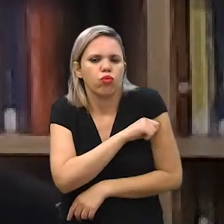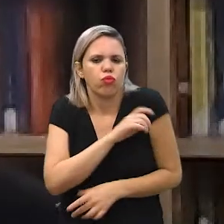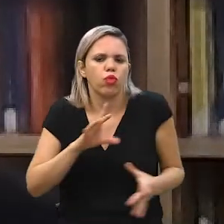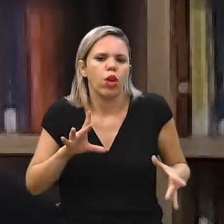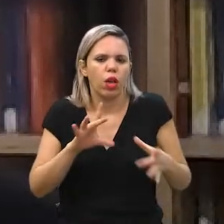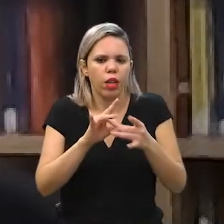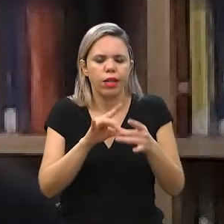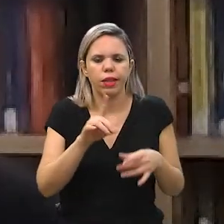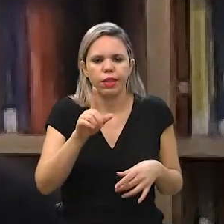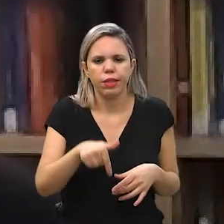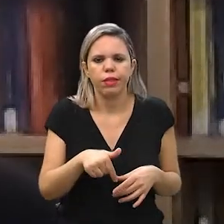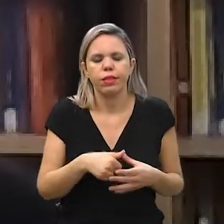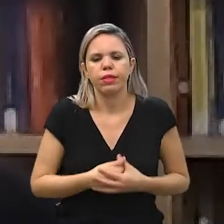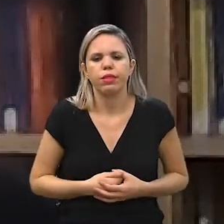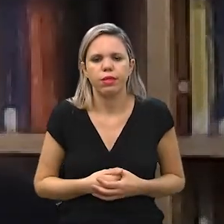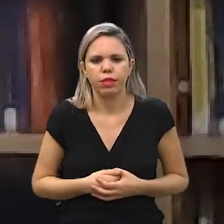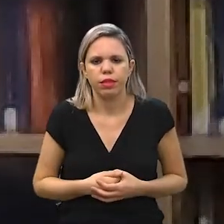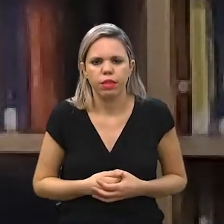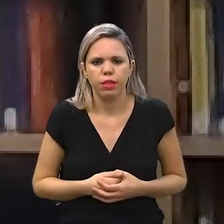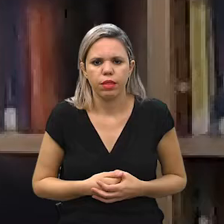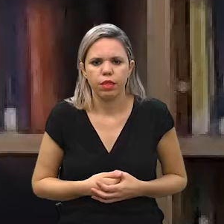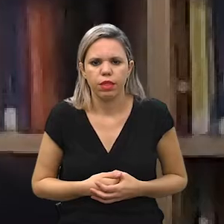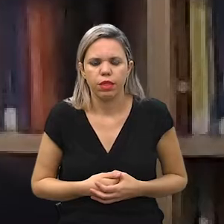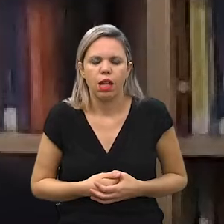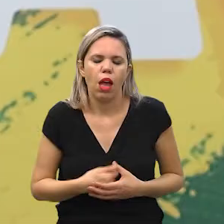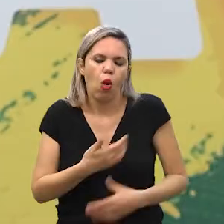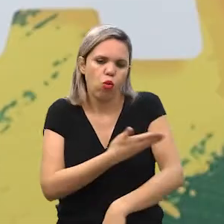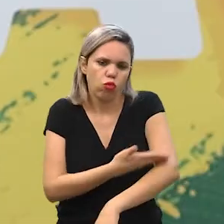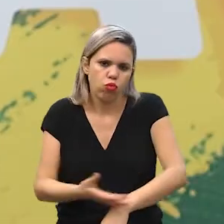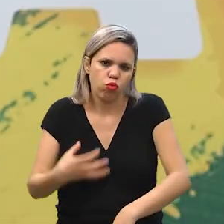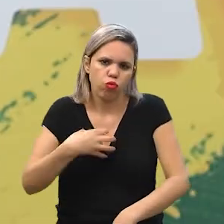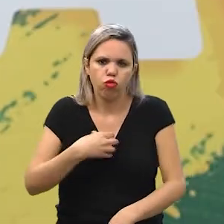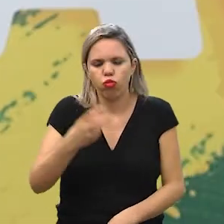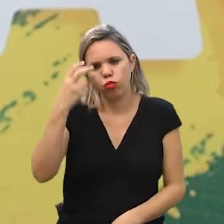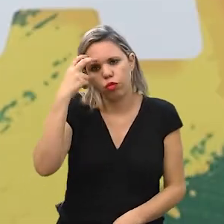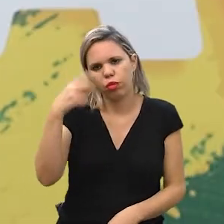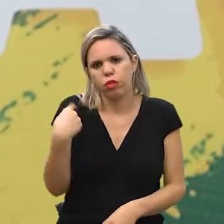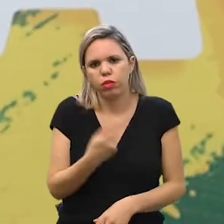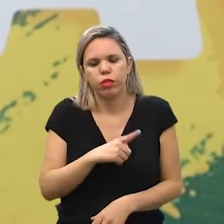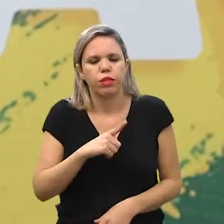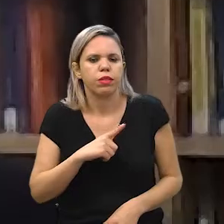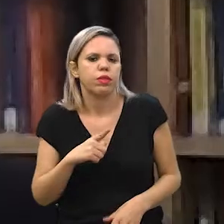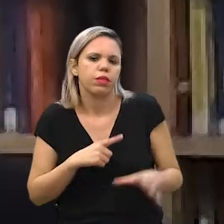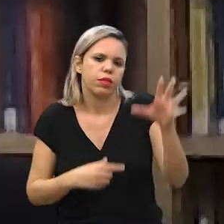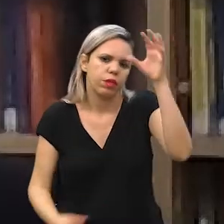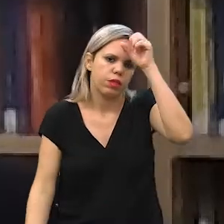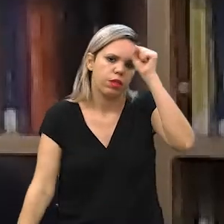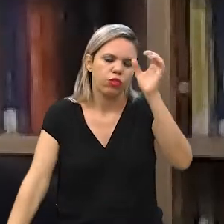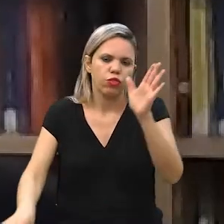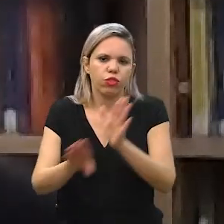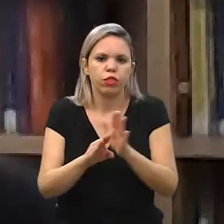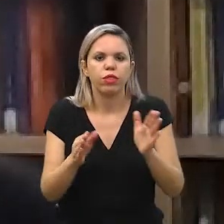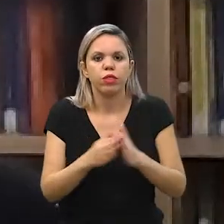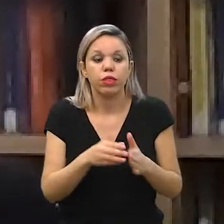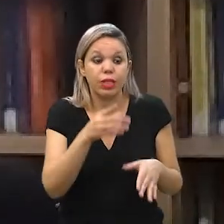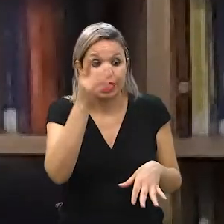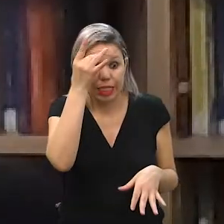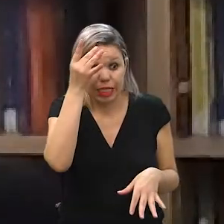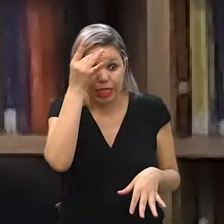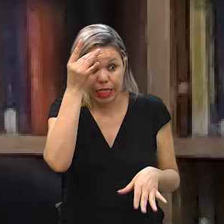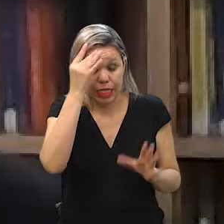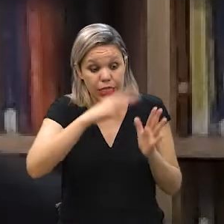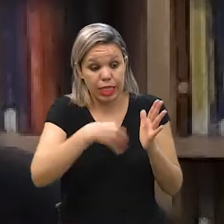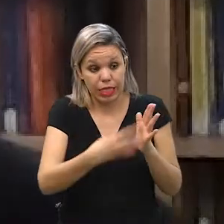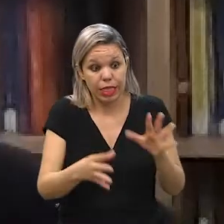né, até um cunho cultural, né? Também. Que a gente teve de aprender, chegar em casa, você tem que decorar a